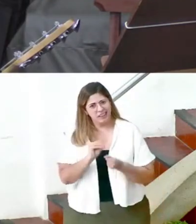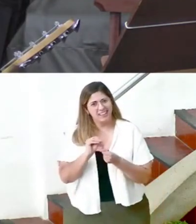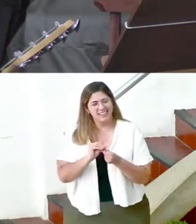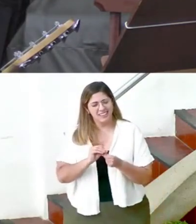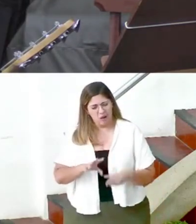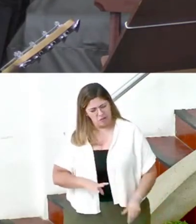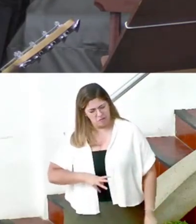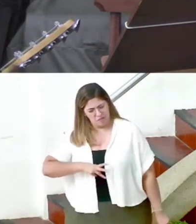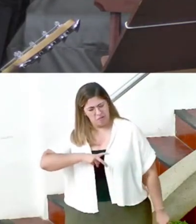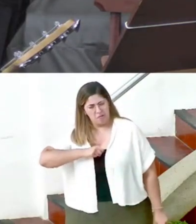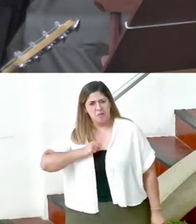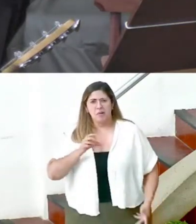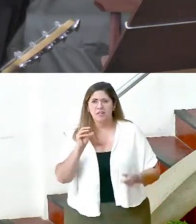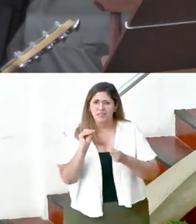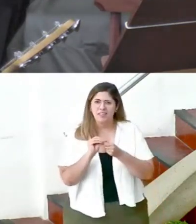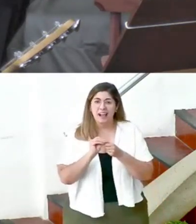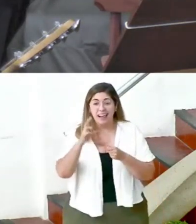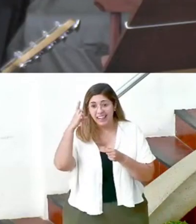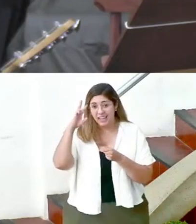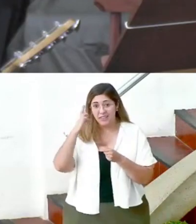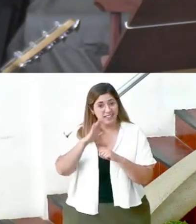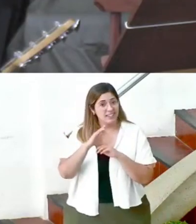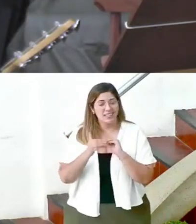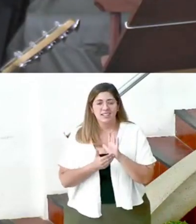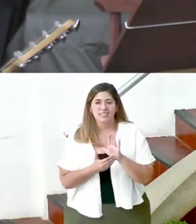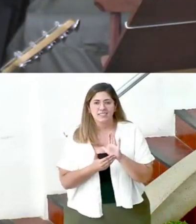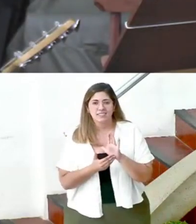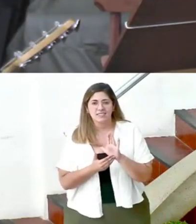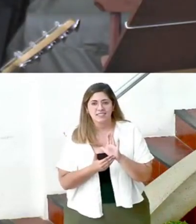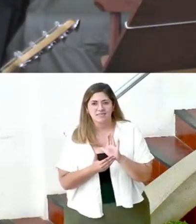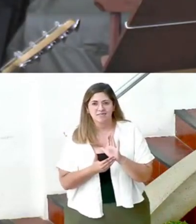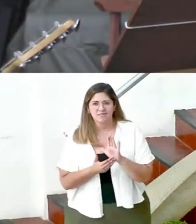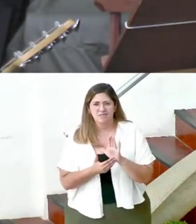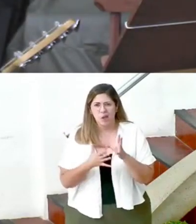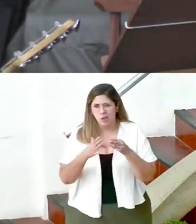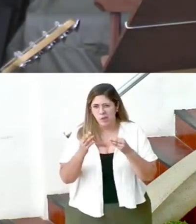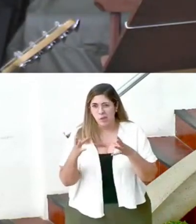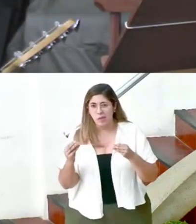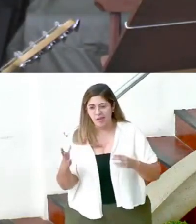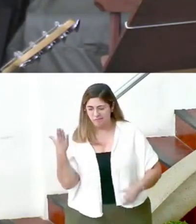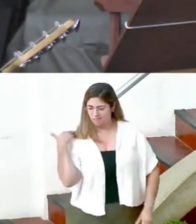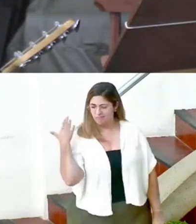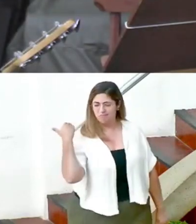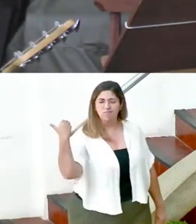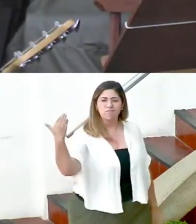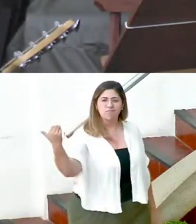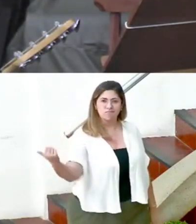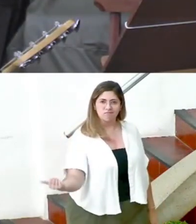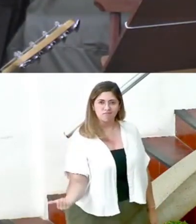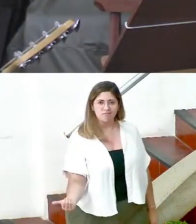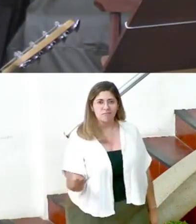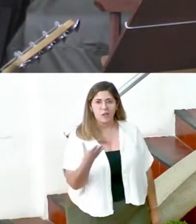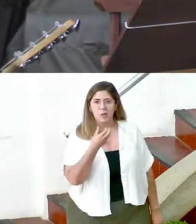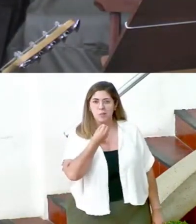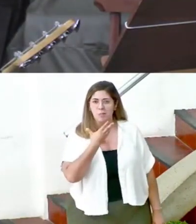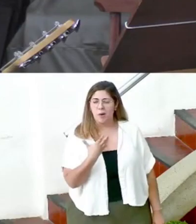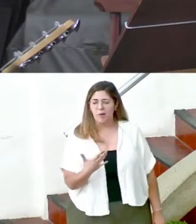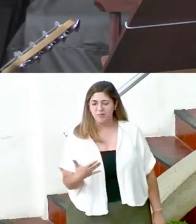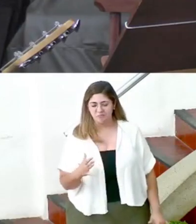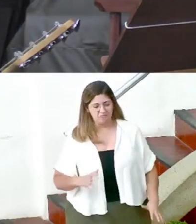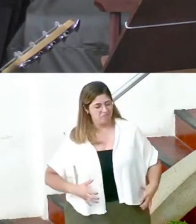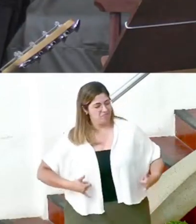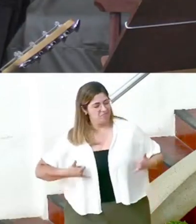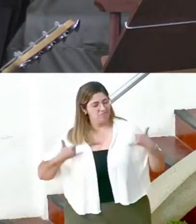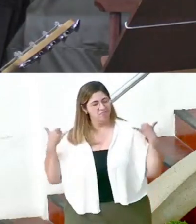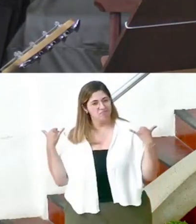orgulha tanto das nossas vitórias? Por que a gente se orgulha tanto do nosso sucesso? Por que a gente retém tanto a glória que deveria